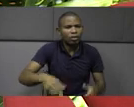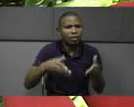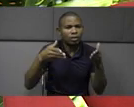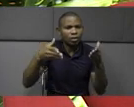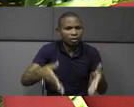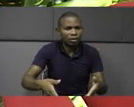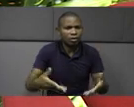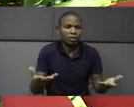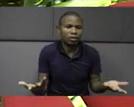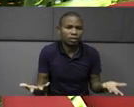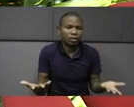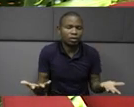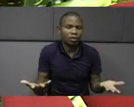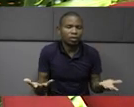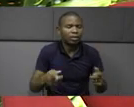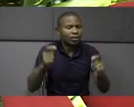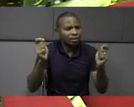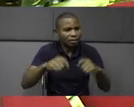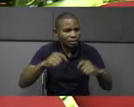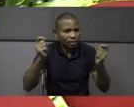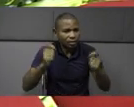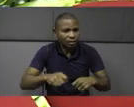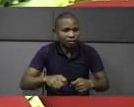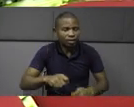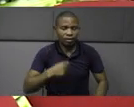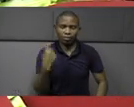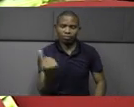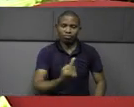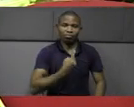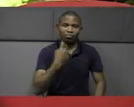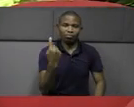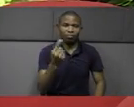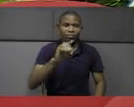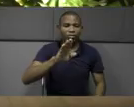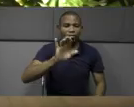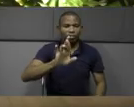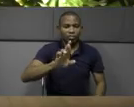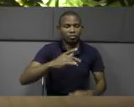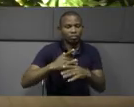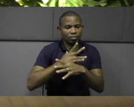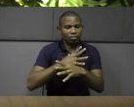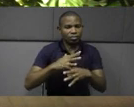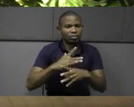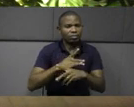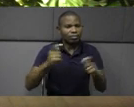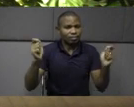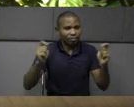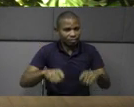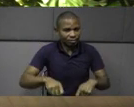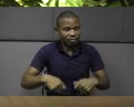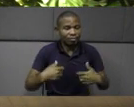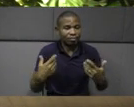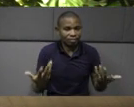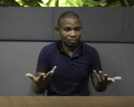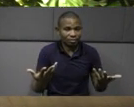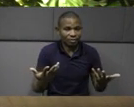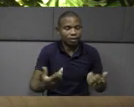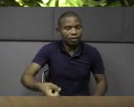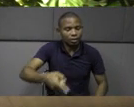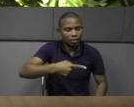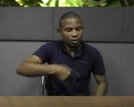pra todos os eixos que obesidade toca é quando a gente vai começar a falar da cidade das pessoas